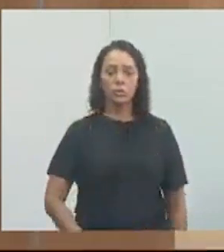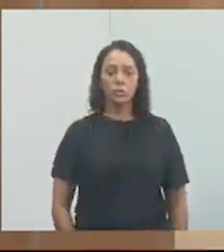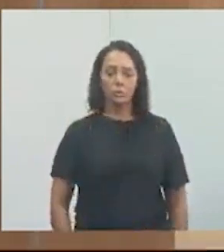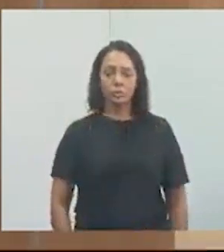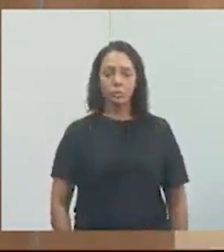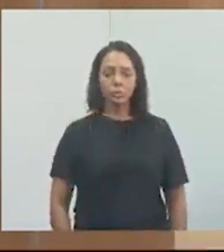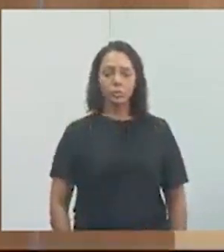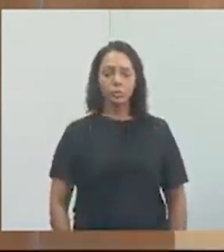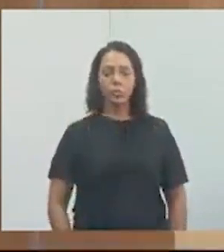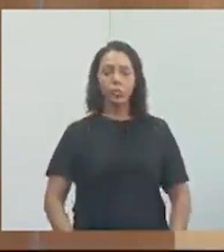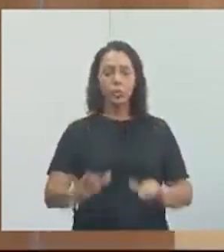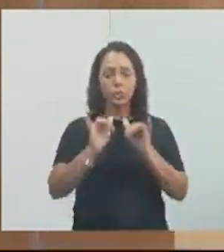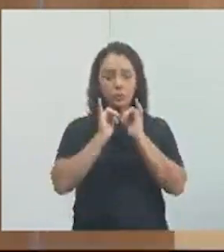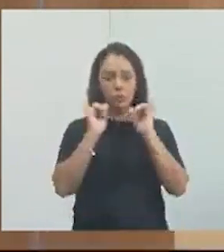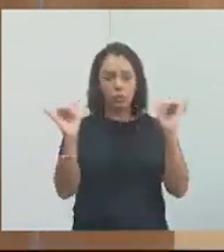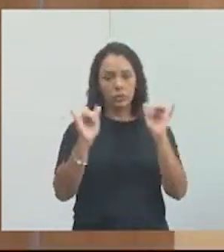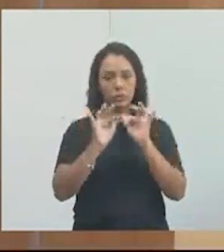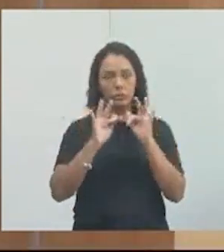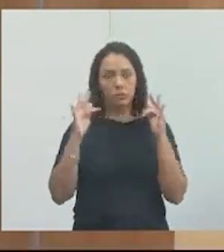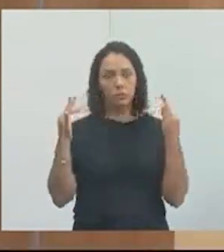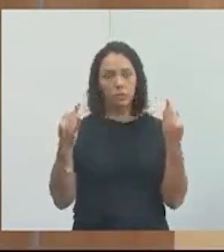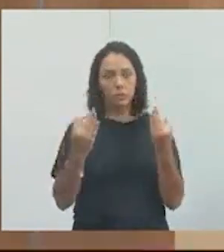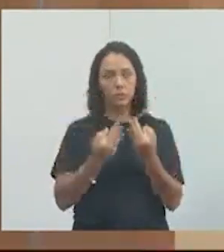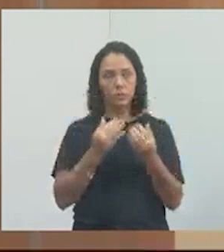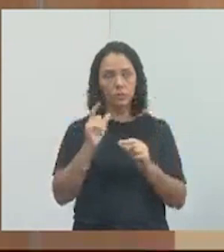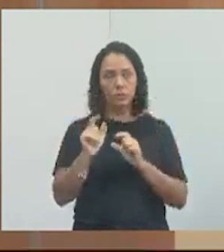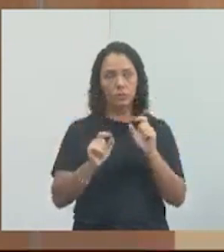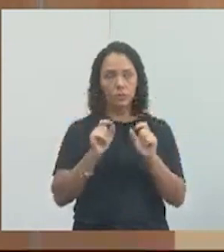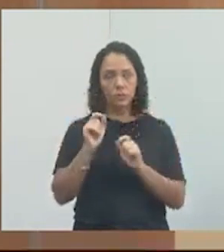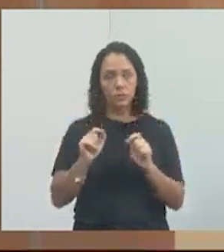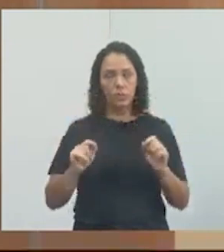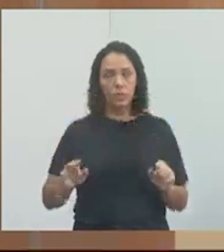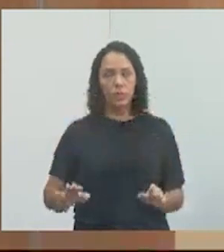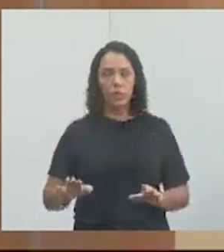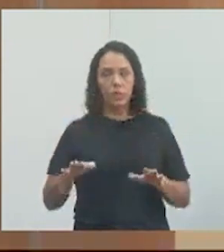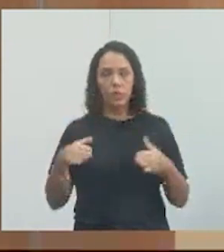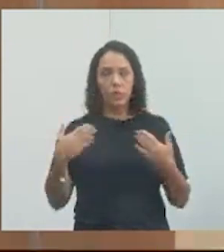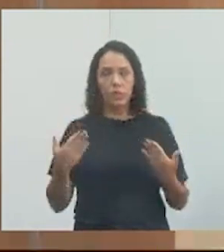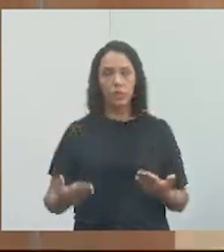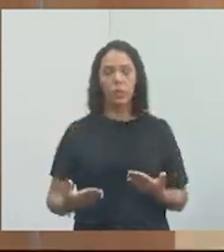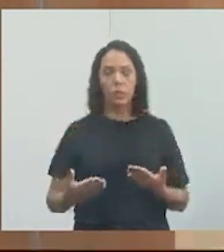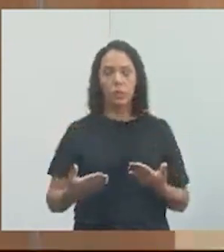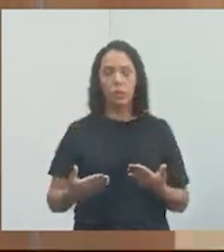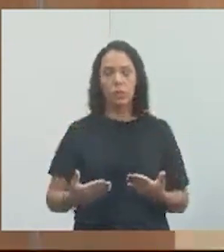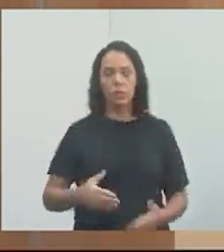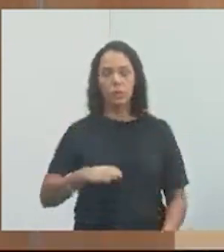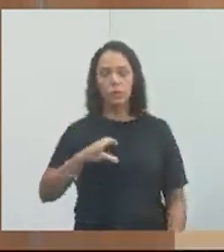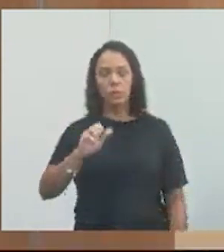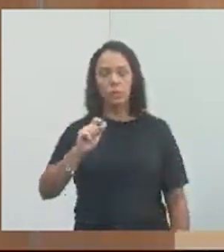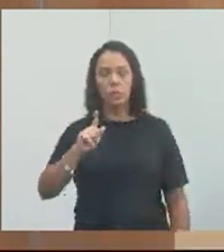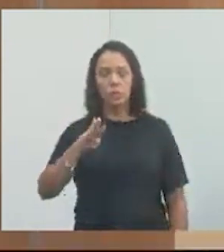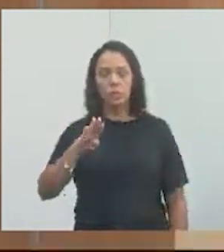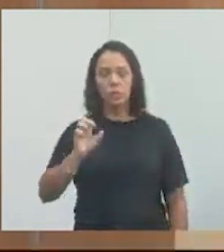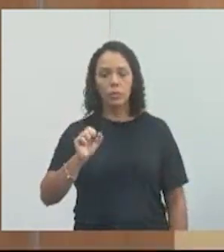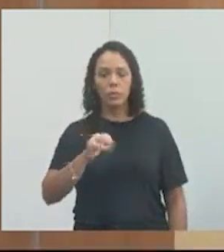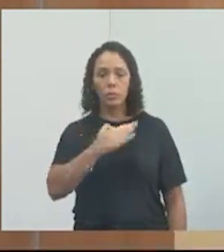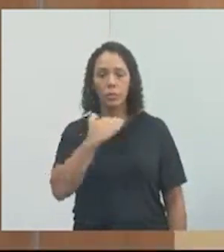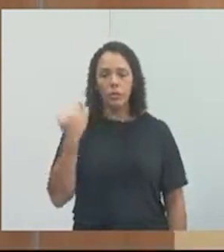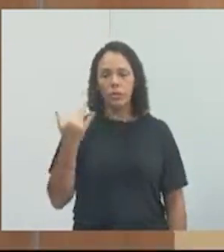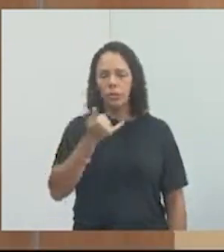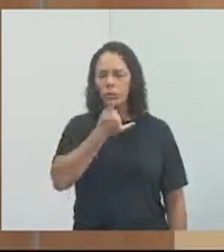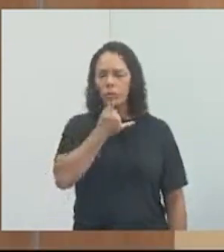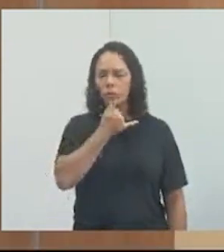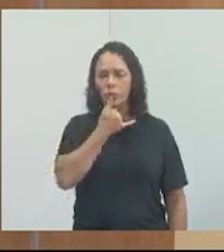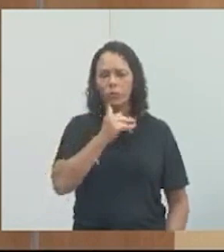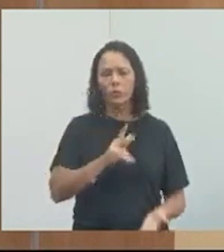Então eu quero dizer para a família aqui presente que quando perdeu o Kleber foi um sofrimento muito grande, mas